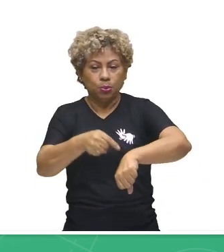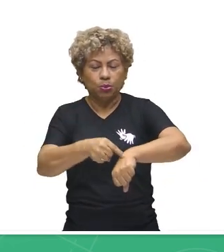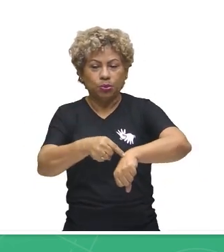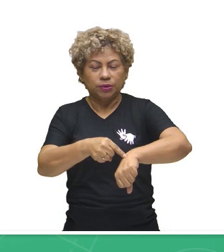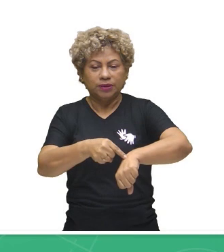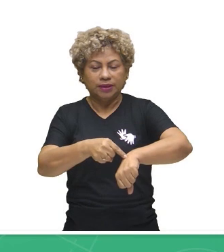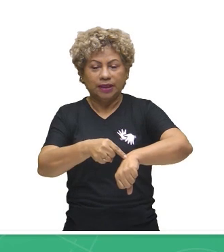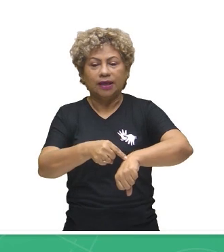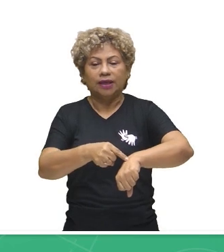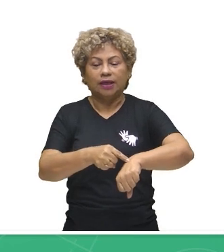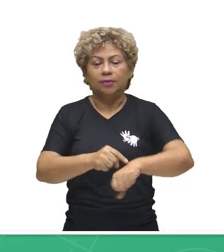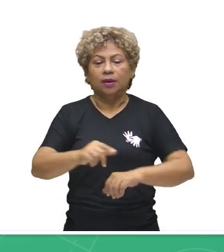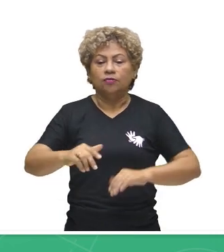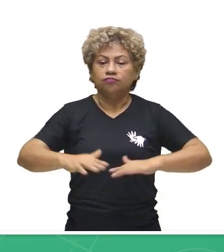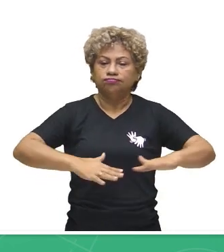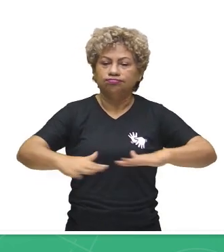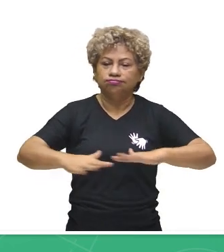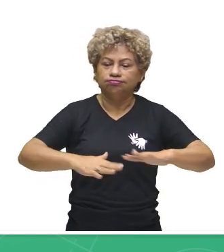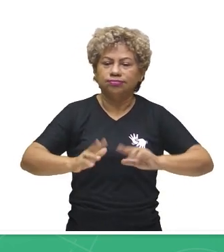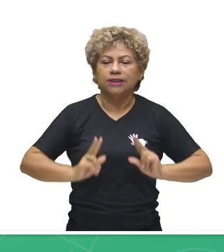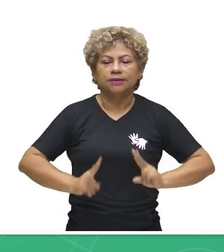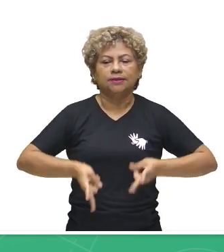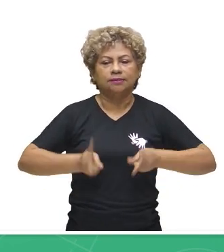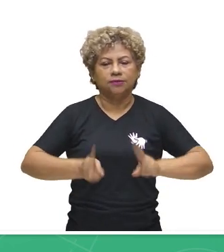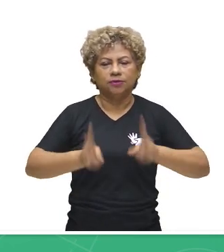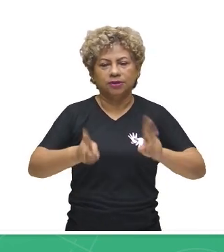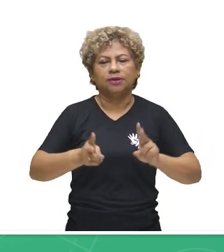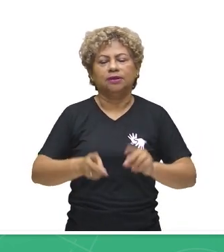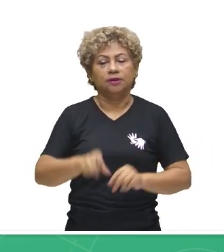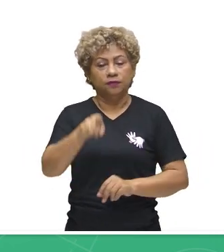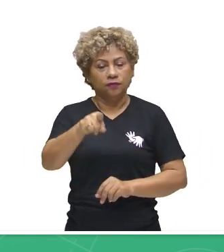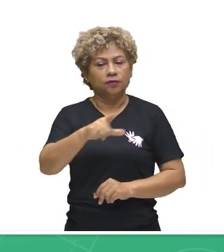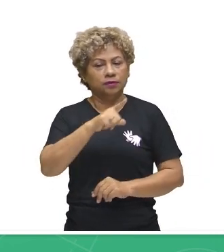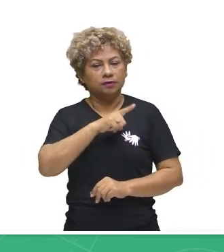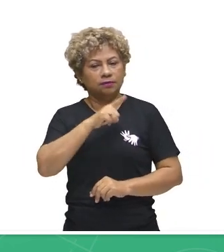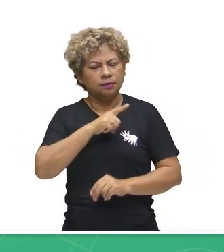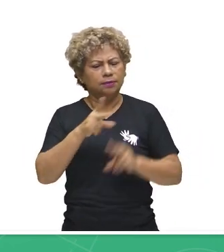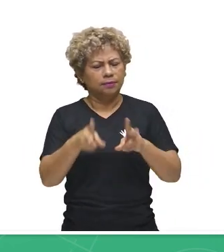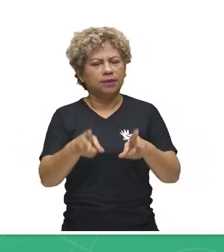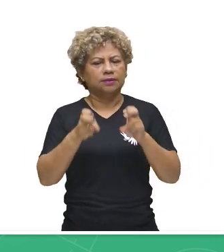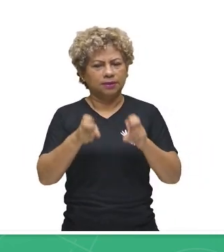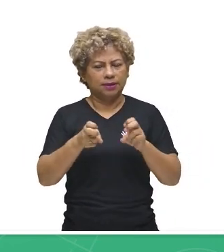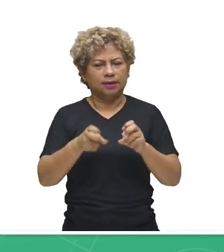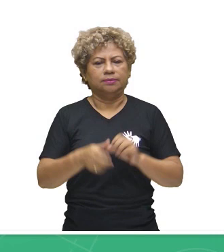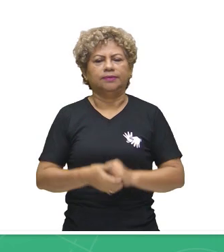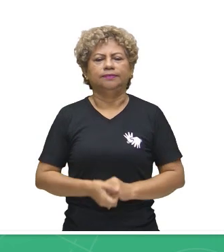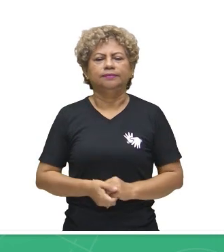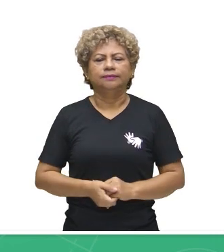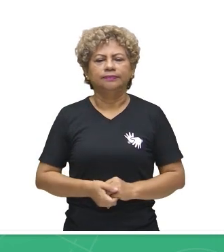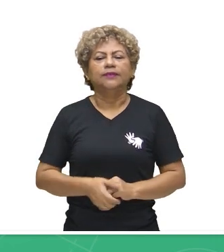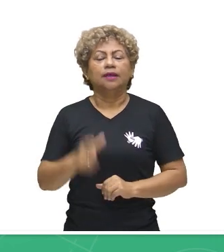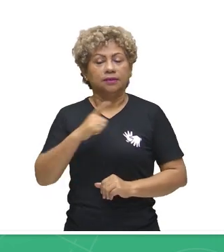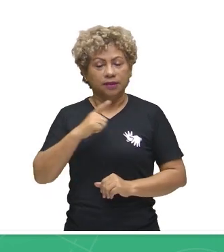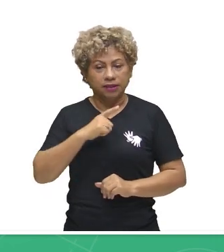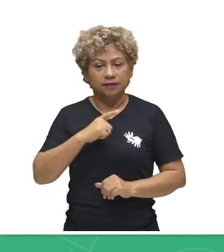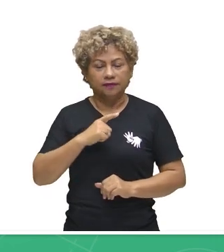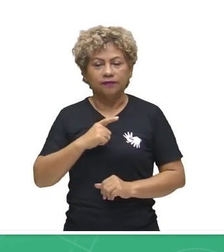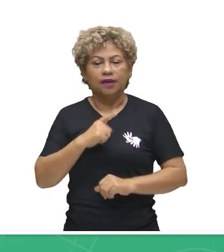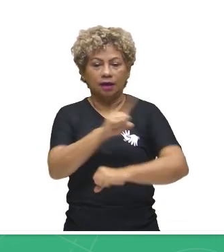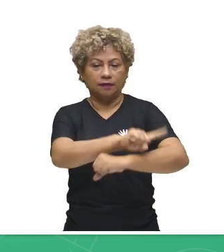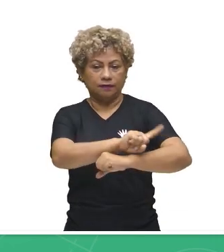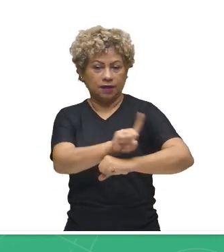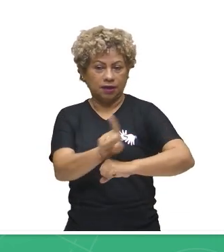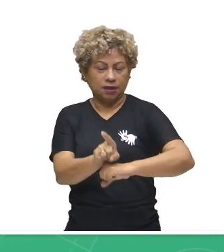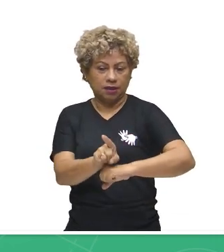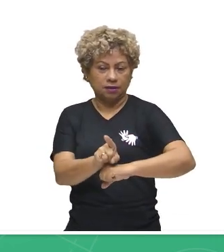no movimento uniforme ela é constante, você tem aqui, ó, vejam, velocidade constante, você tem aí no